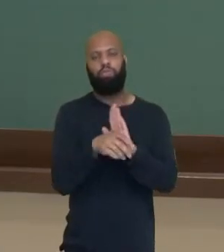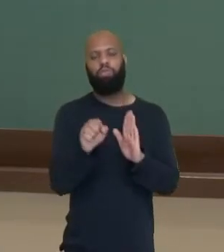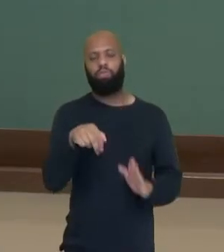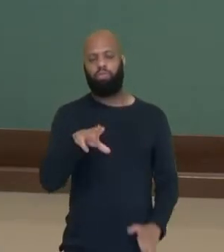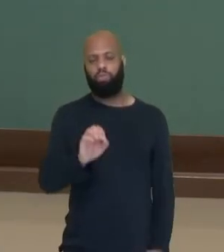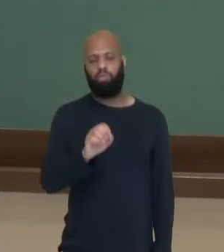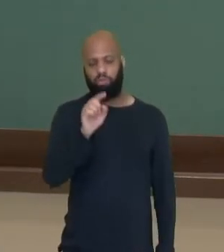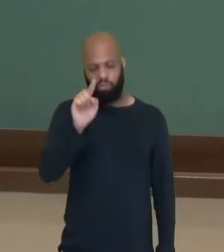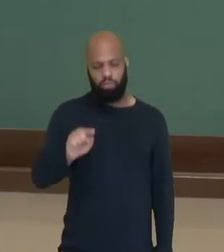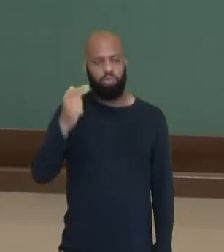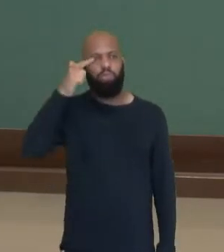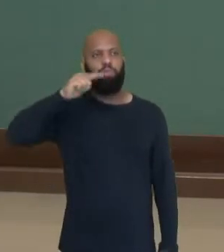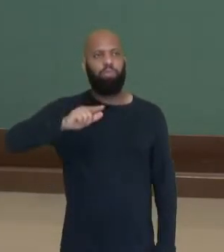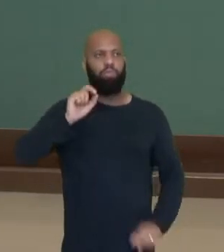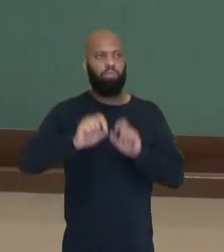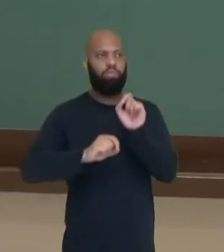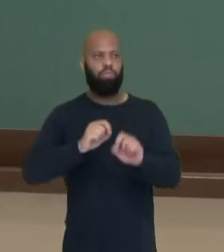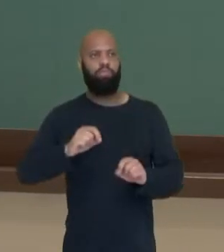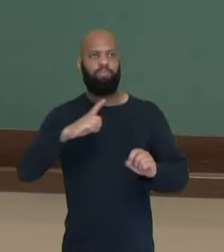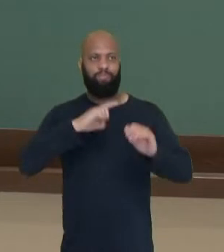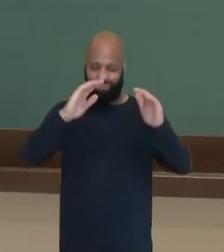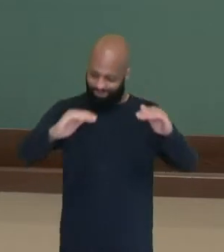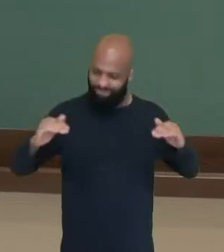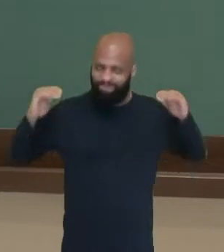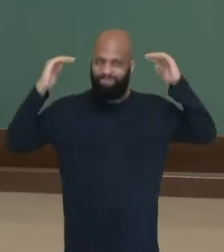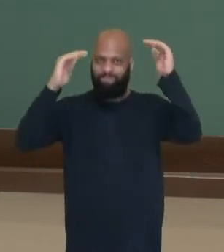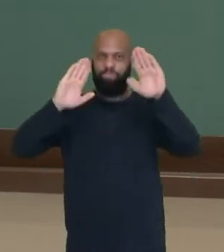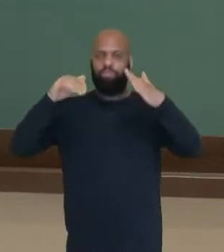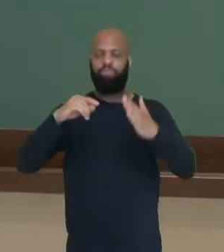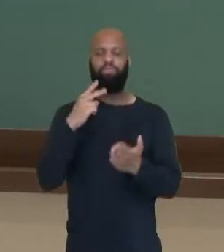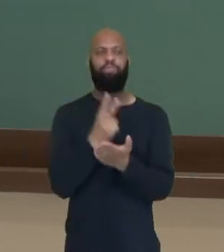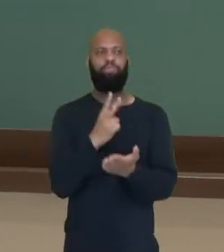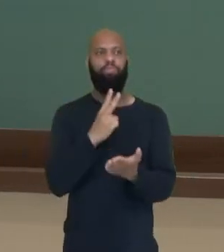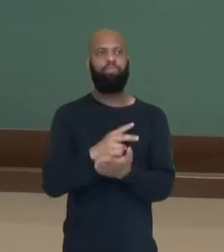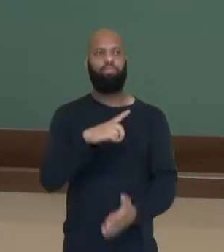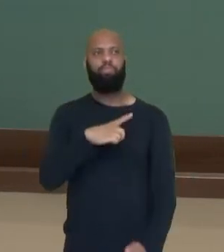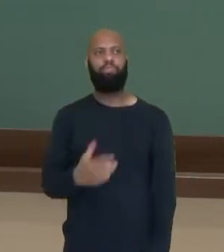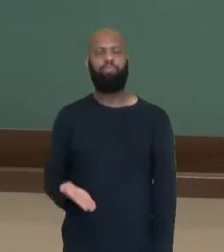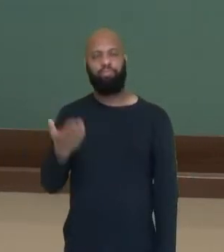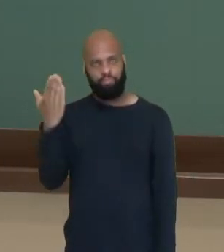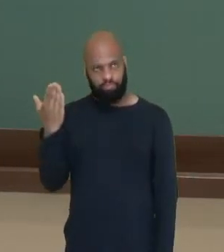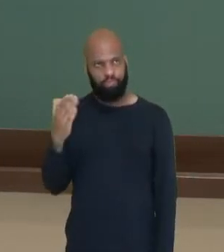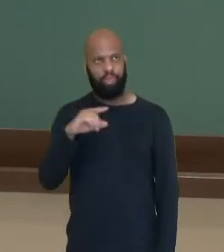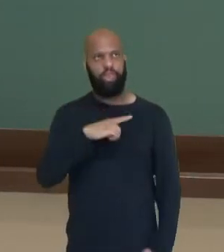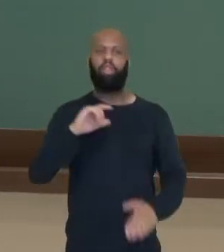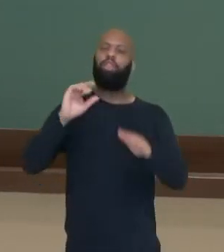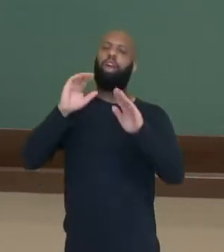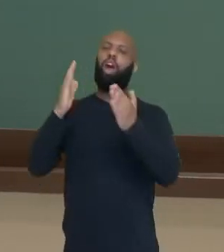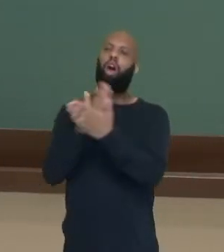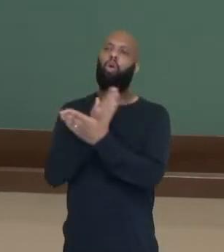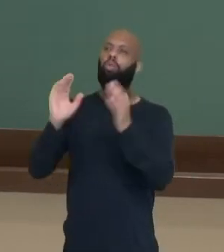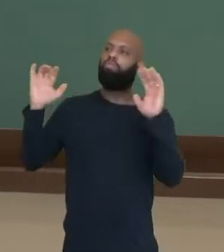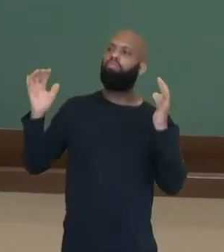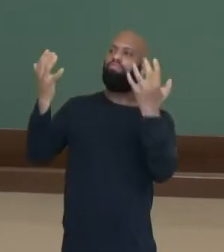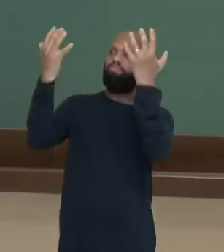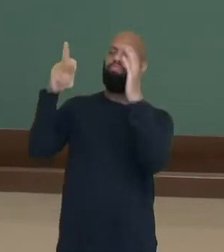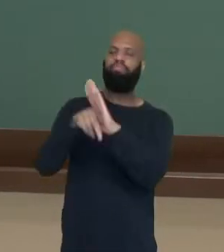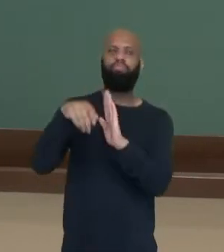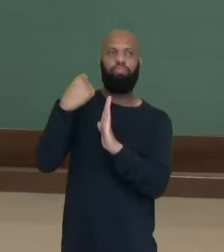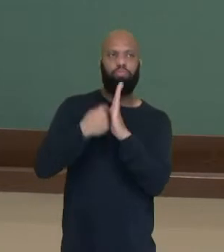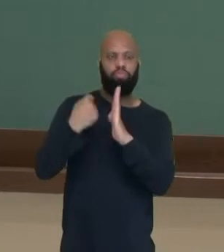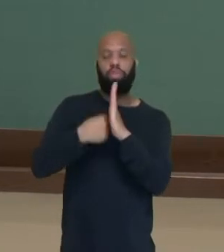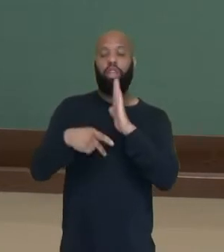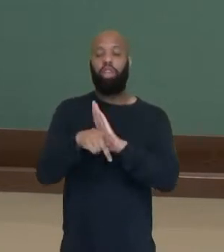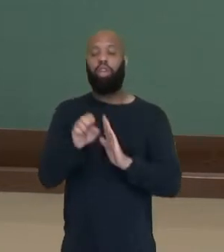consegue chegar na graduação do Yokozuna. E toda vez que nós temos uma cerimônia de luta, né, de